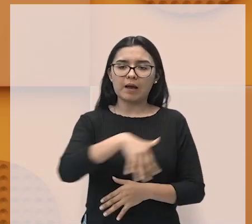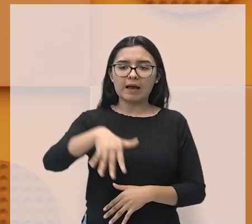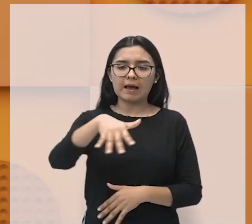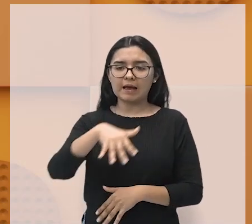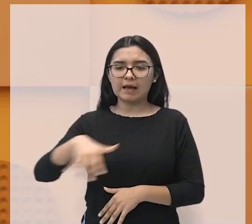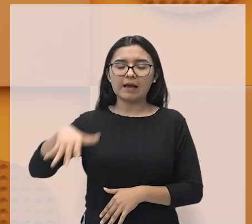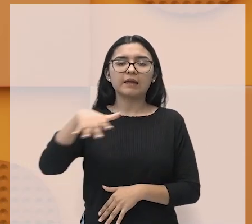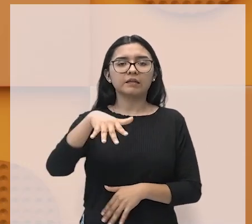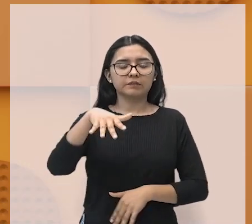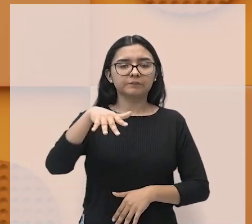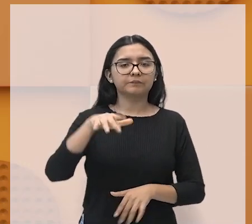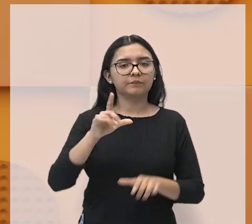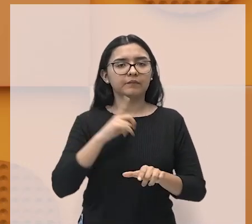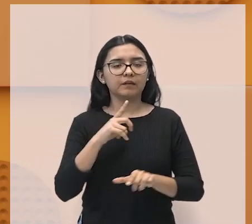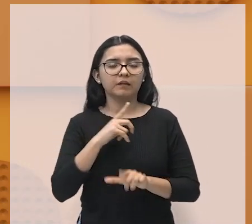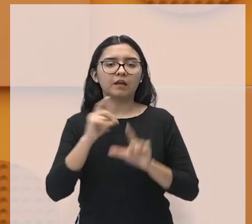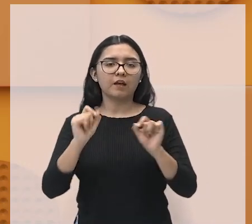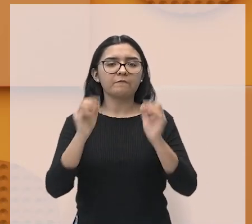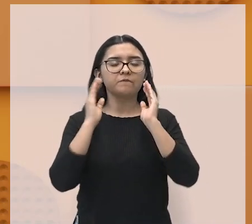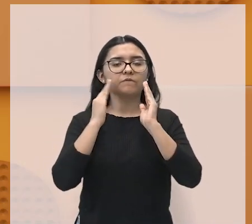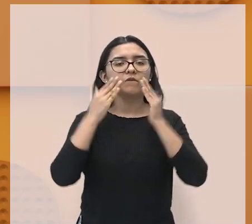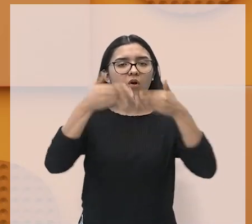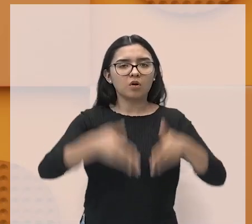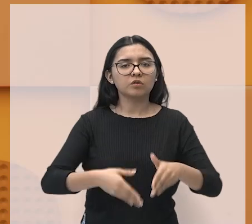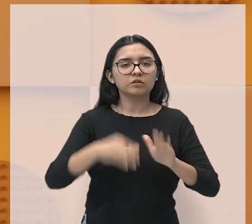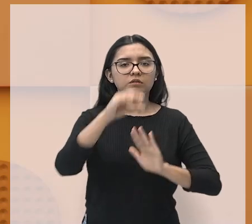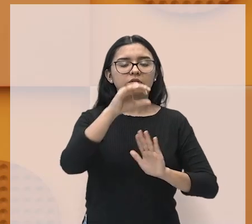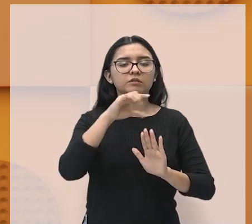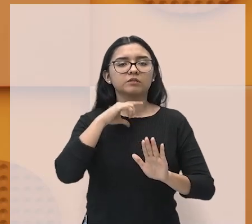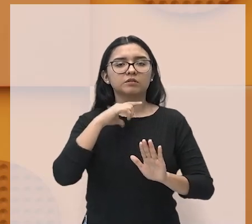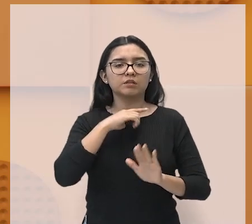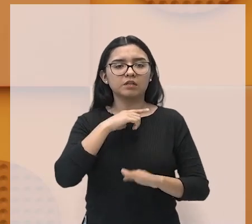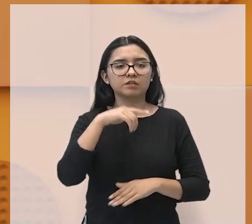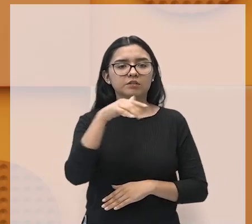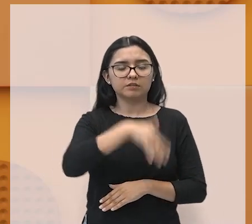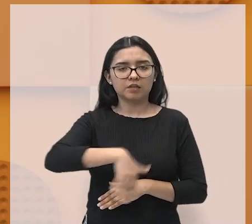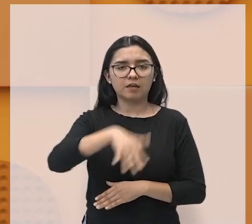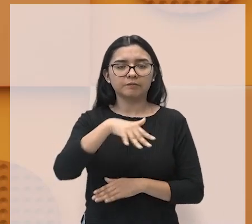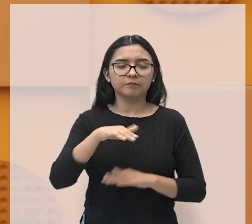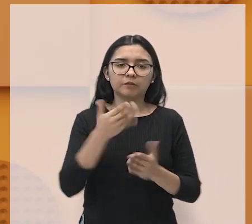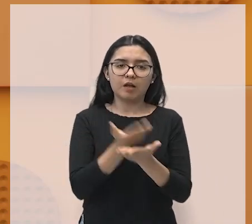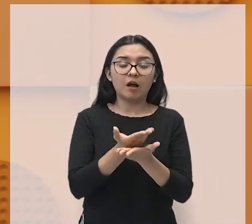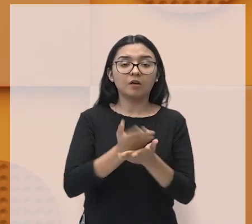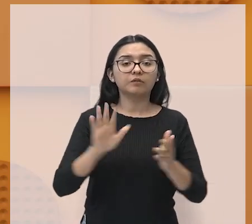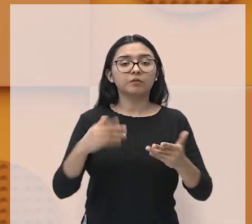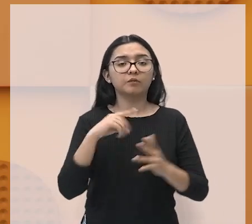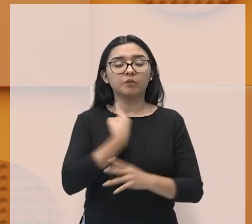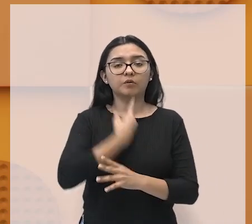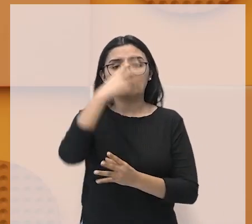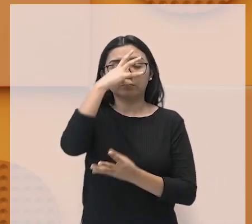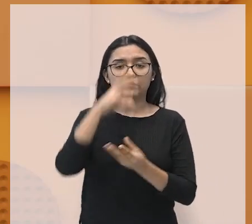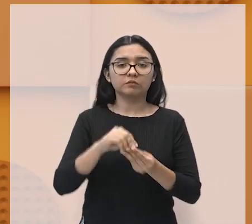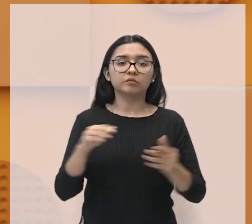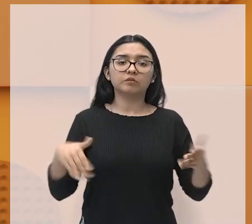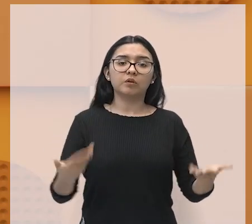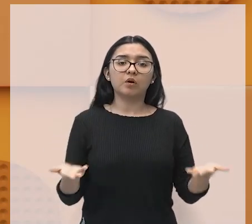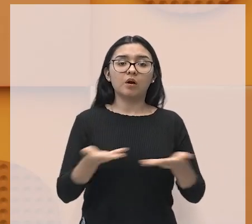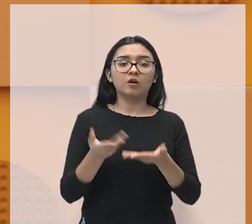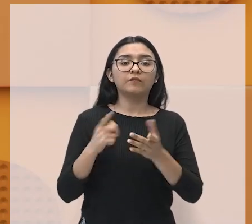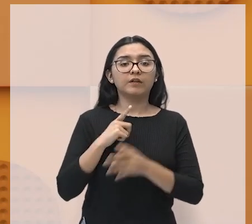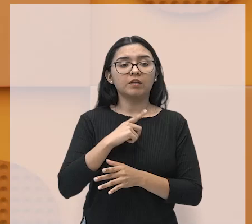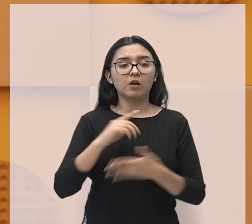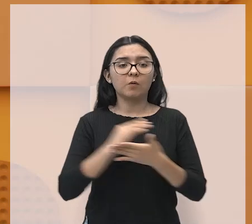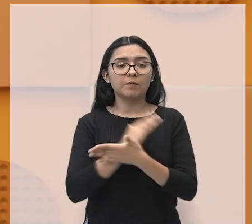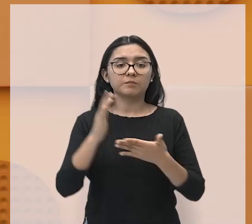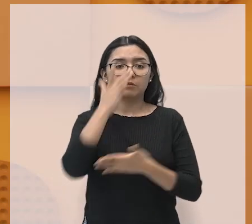acabam trabalhando esses termos dentro das suas aulas. E para a gente conseguir compreender melhor, nessa aula a gente vai ter a